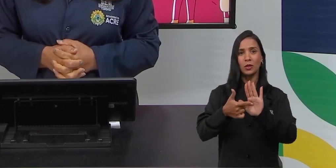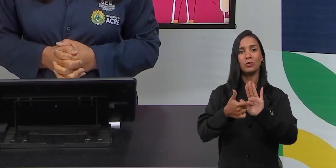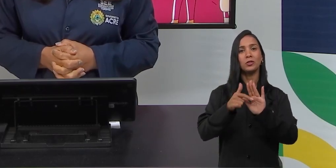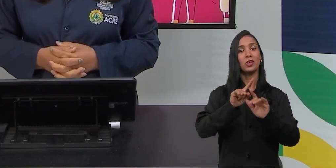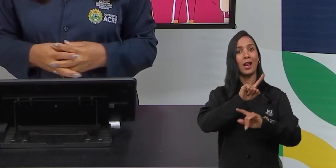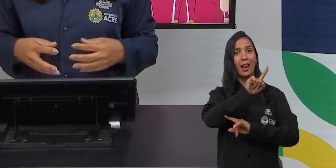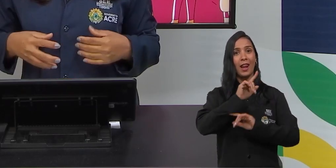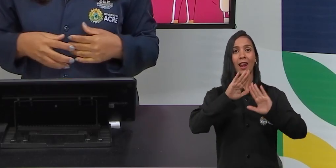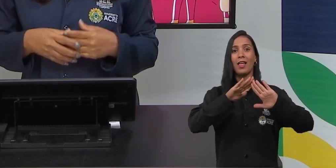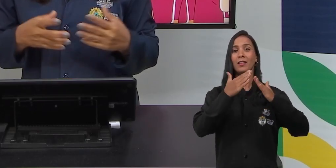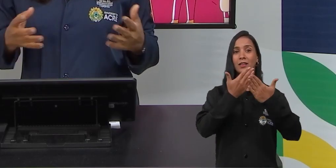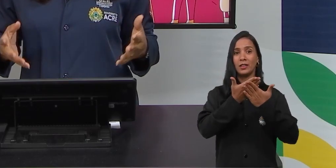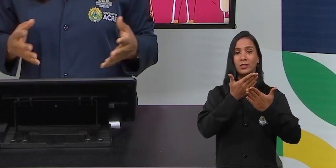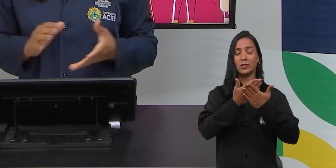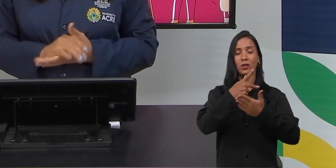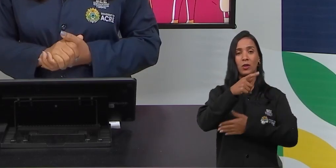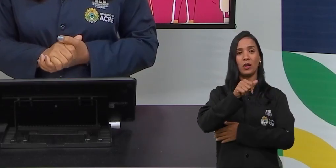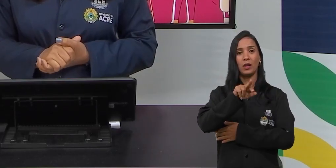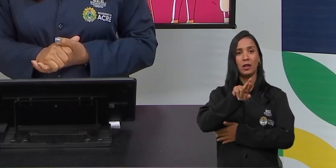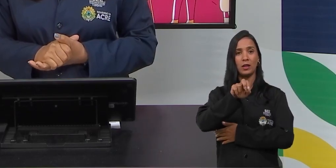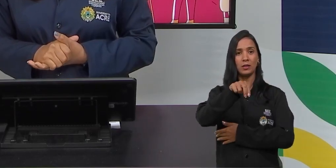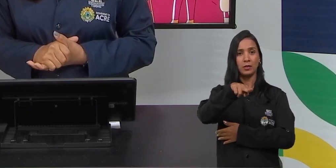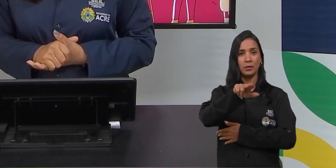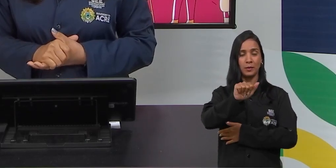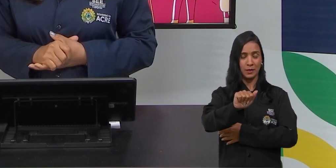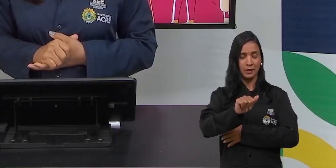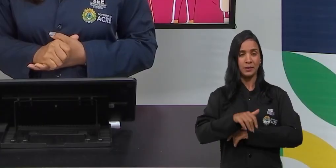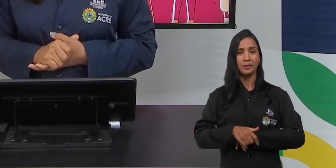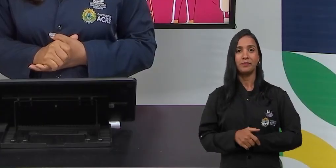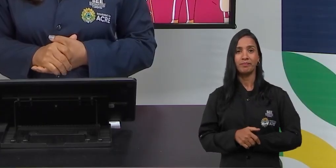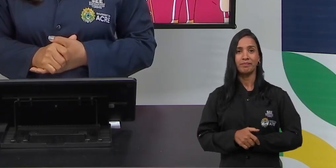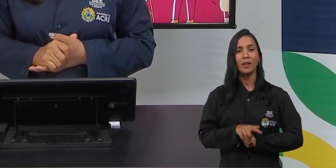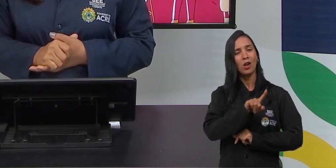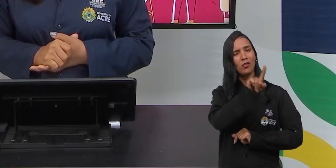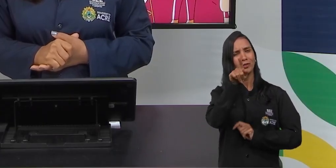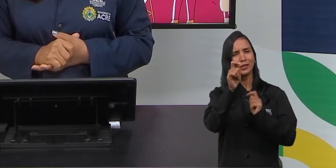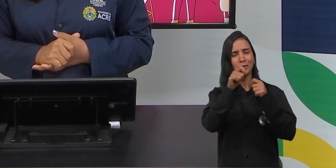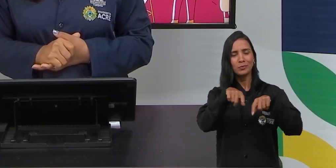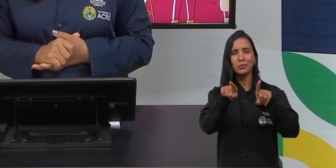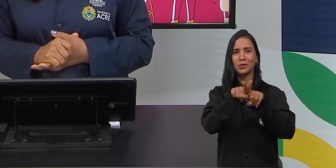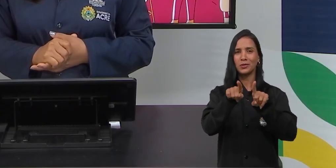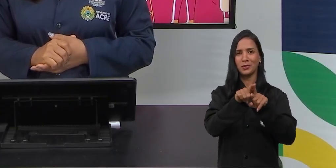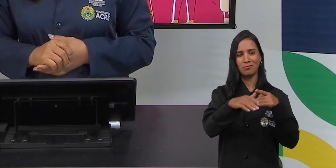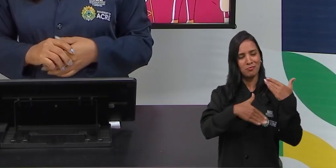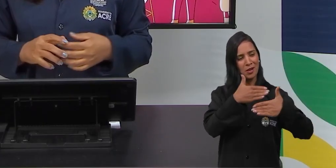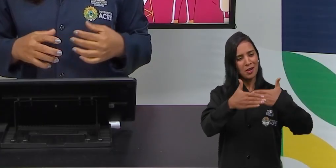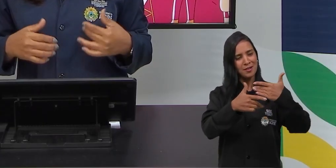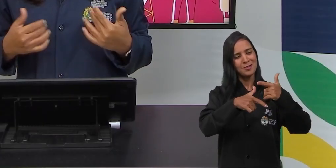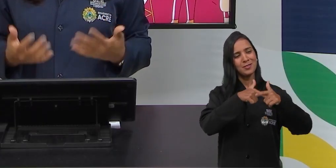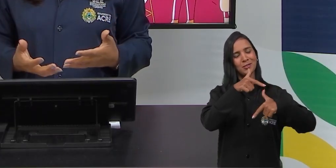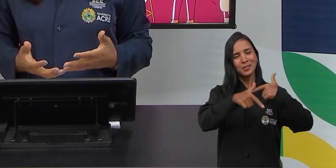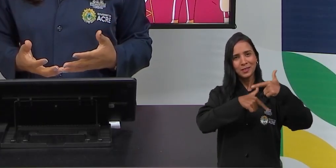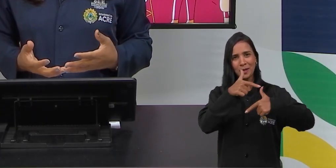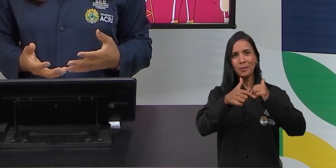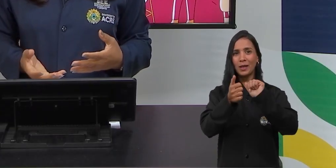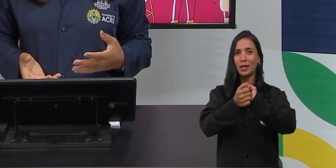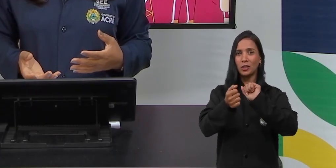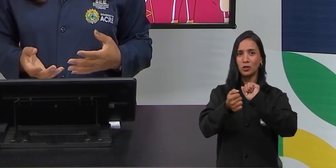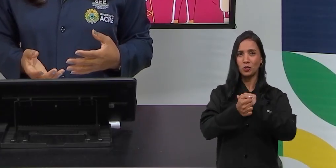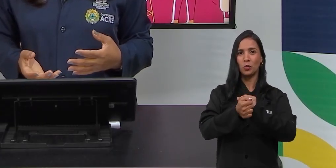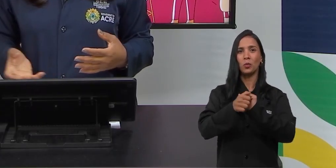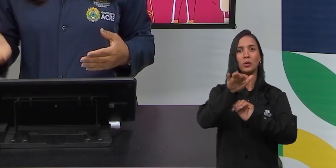né? Que você pode também desenvolver práticas como essa na sua escola, seja incentivado pelo